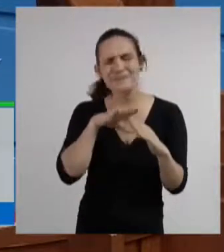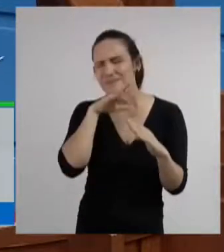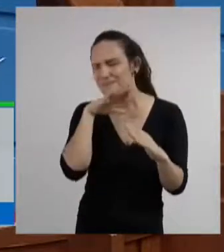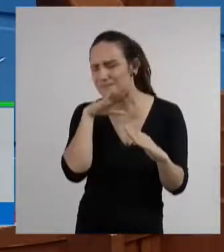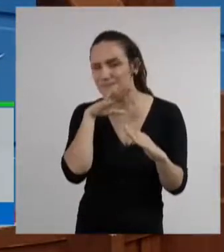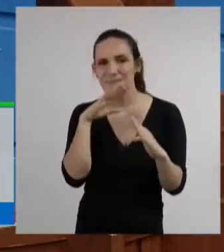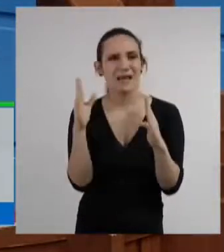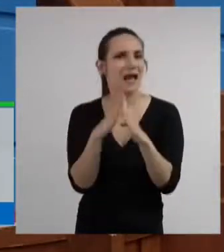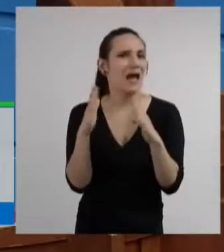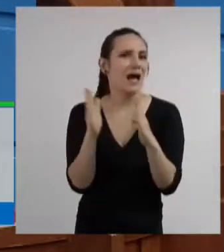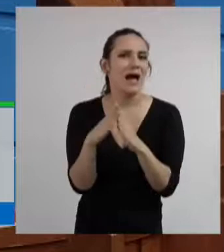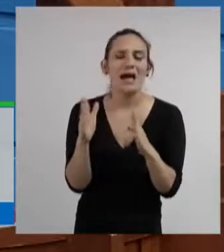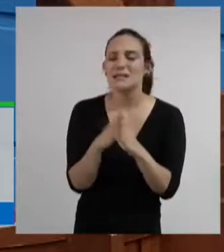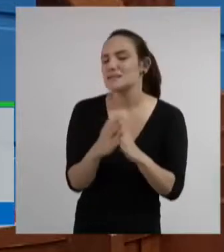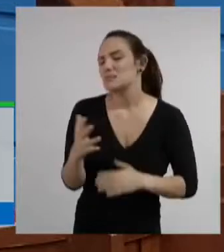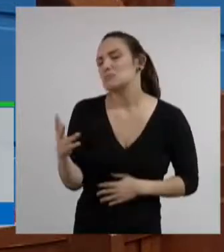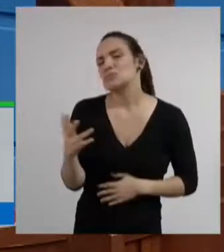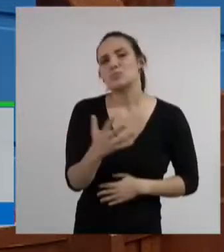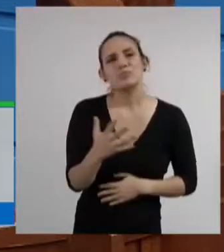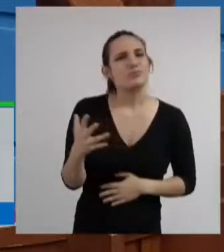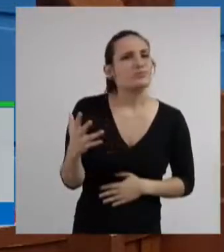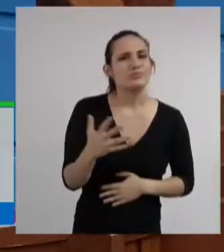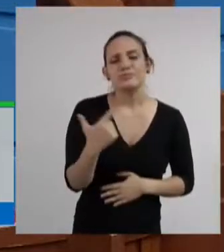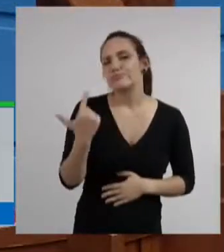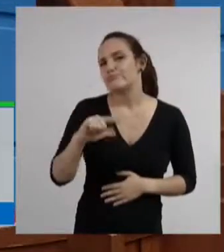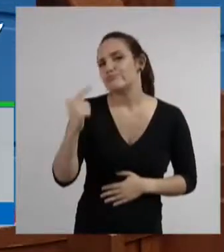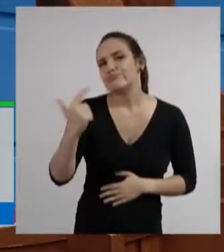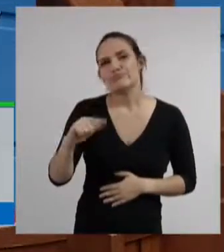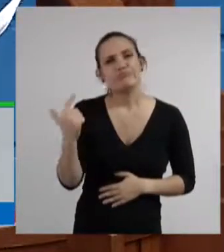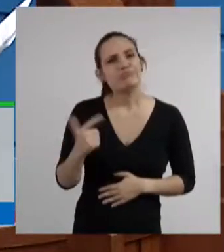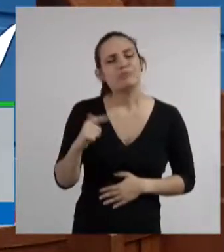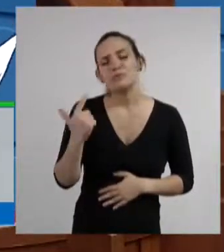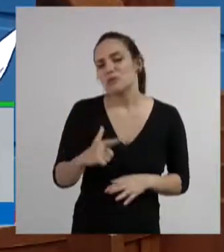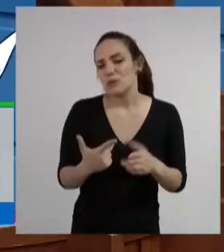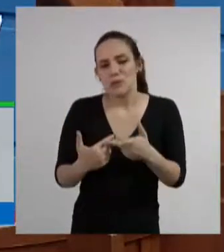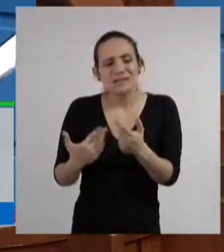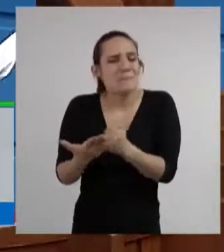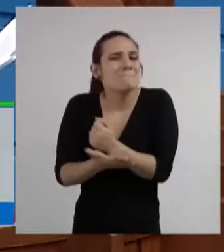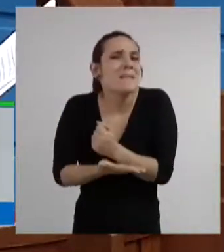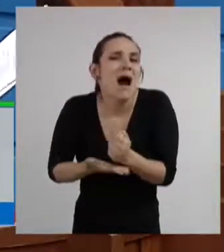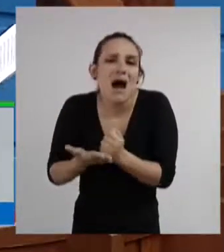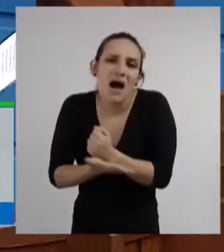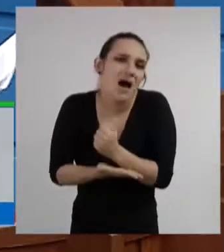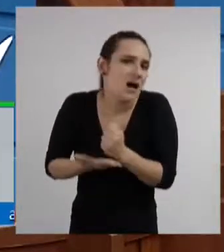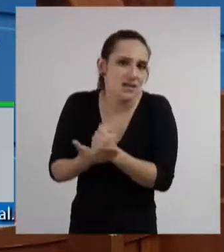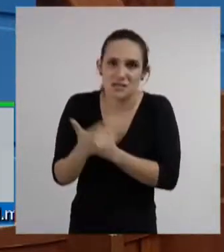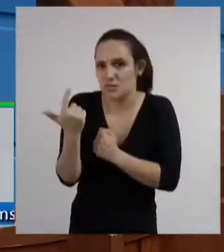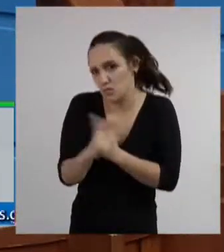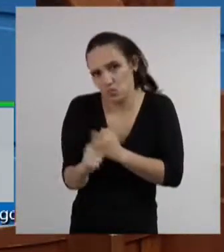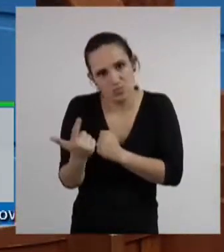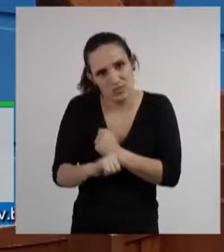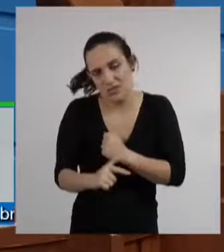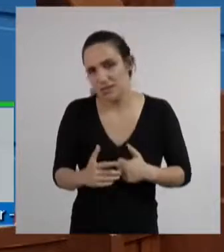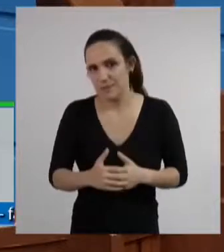precários, em residências sem as mínimas condições para